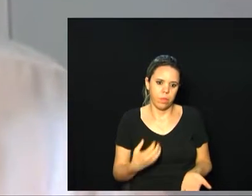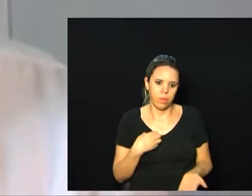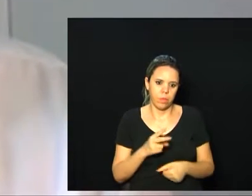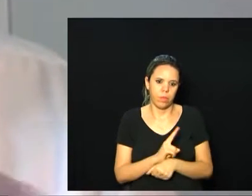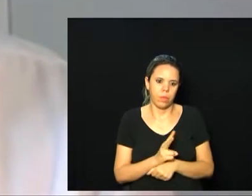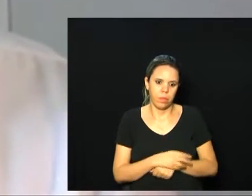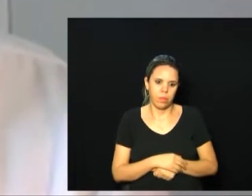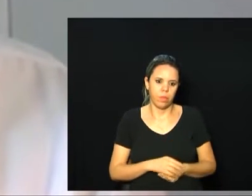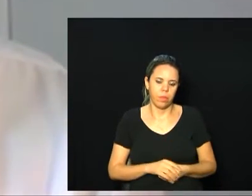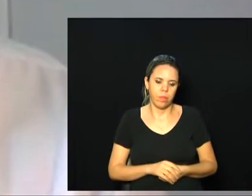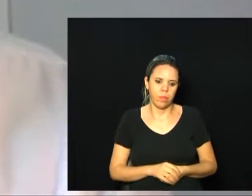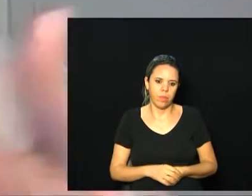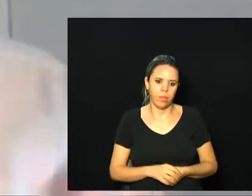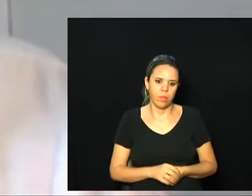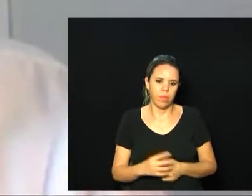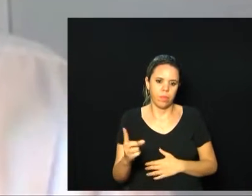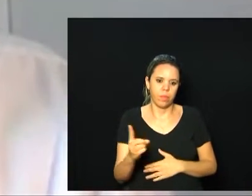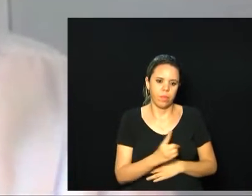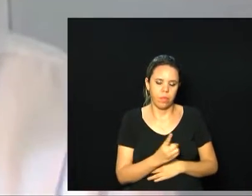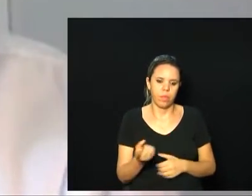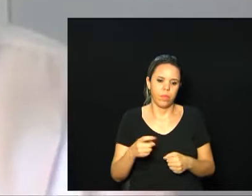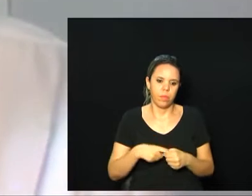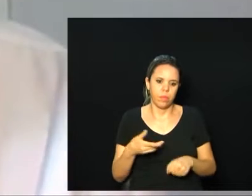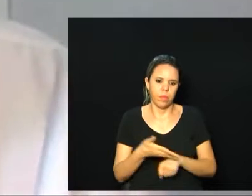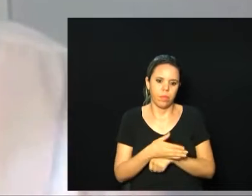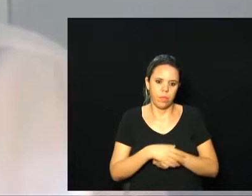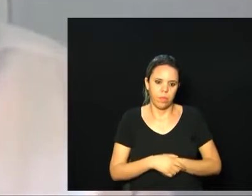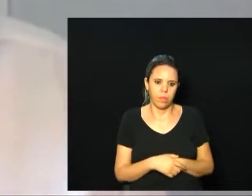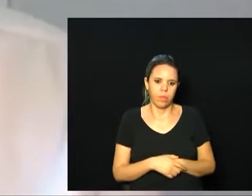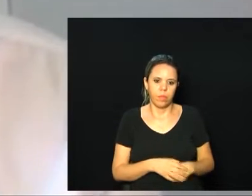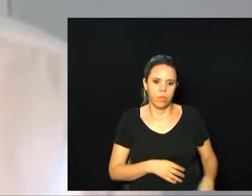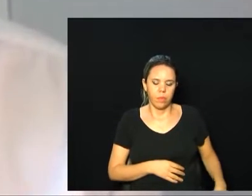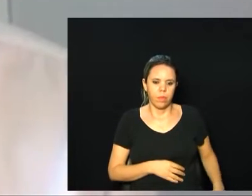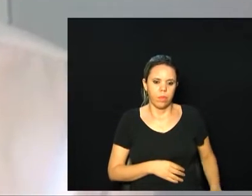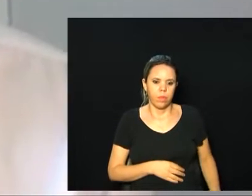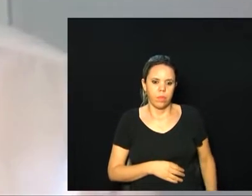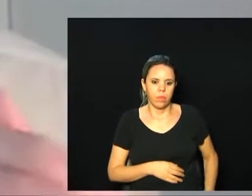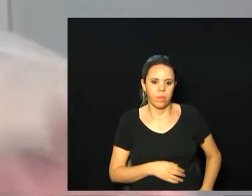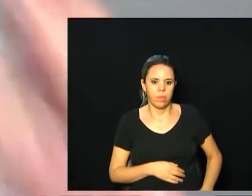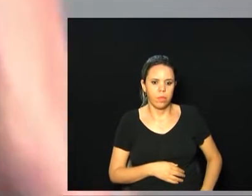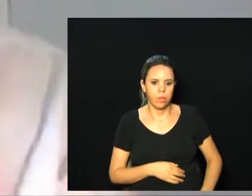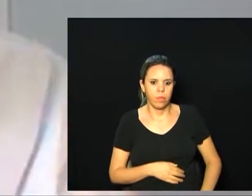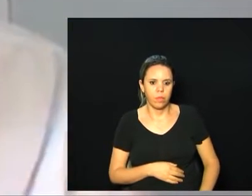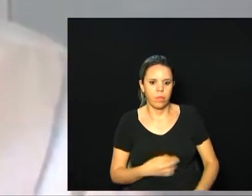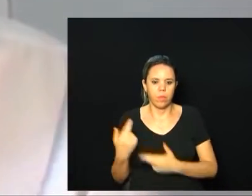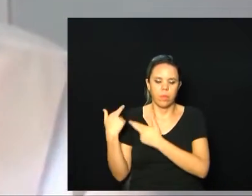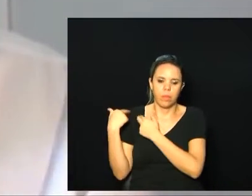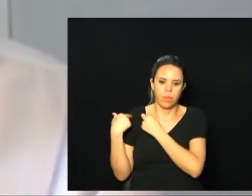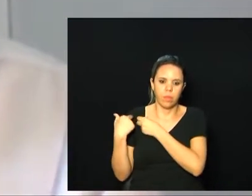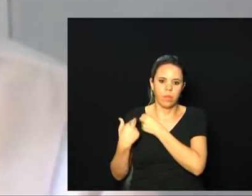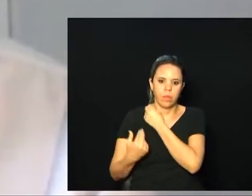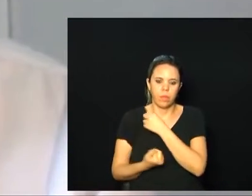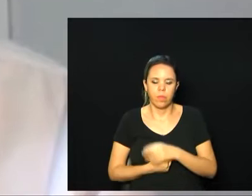seguro o suficiente para vir, voltar e frequentar o meu ambiente. Ou seja, é uma responsabilidade